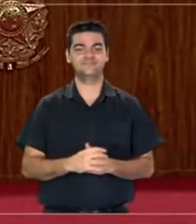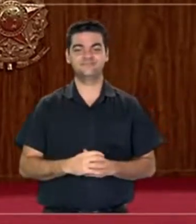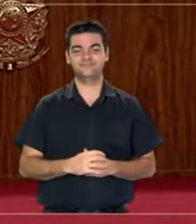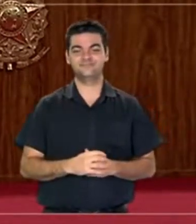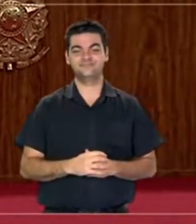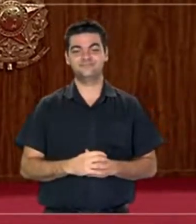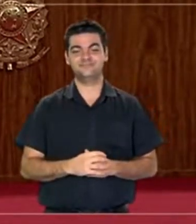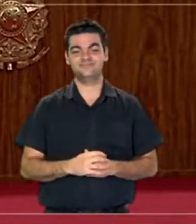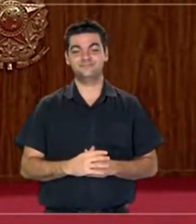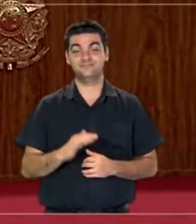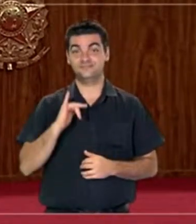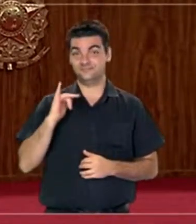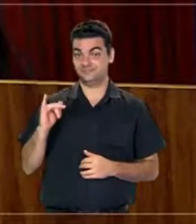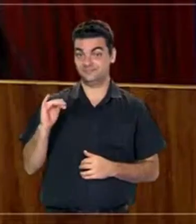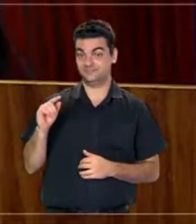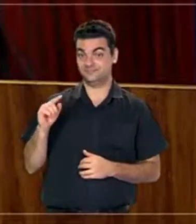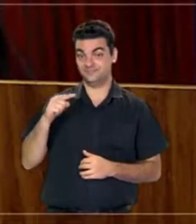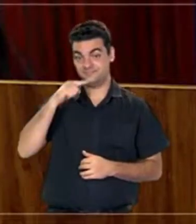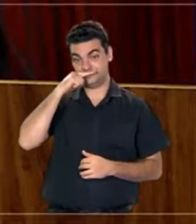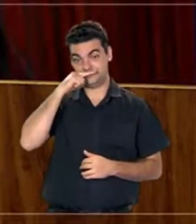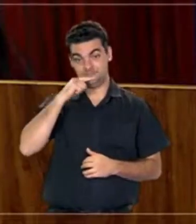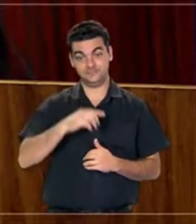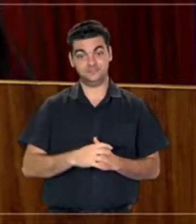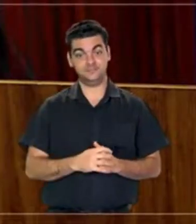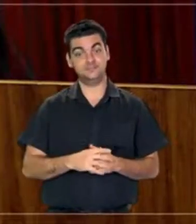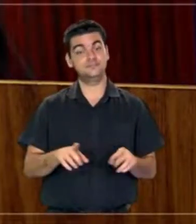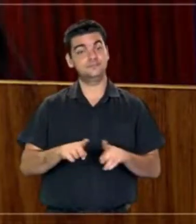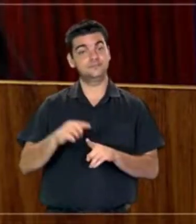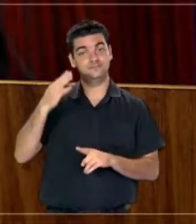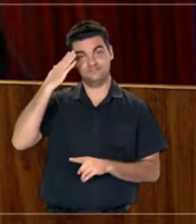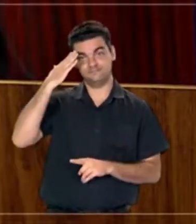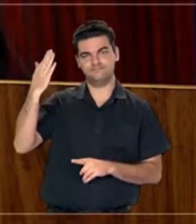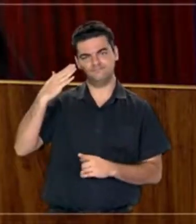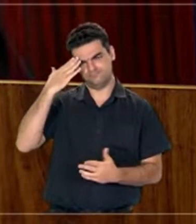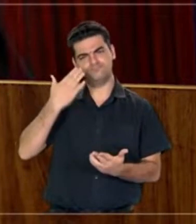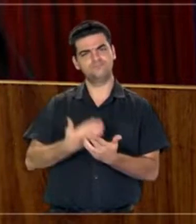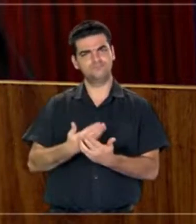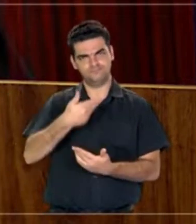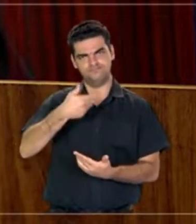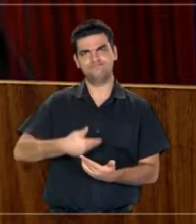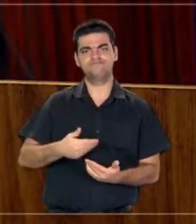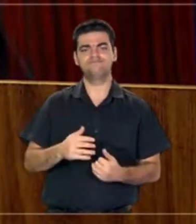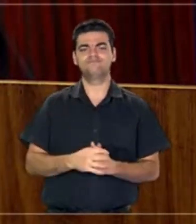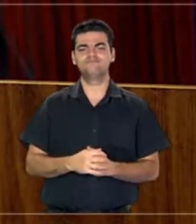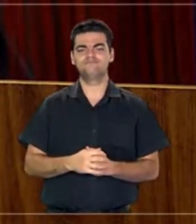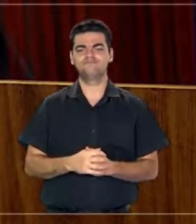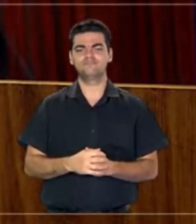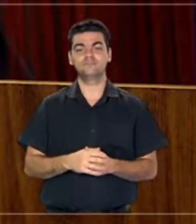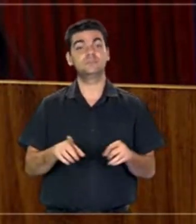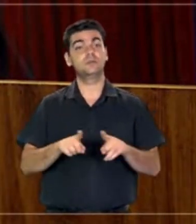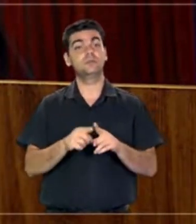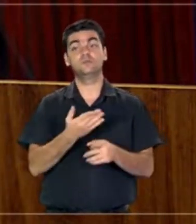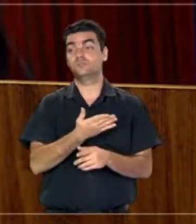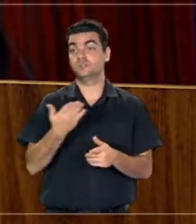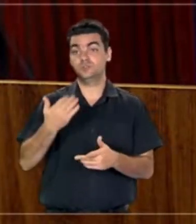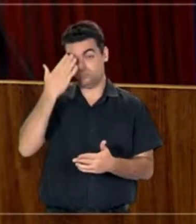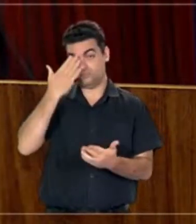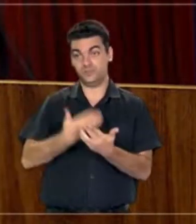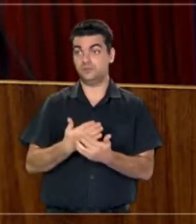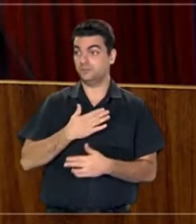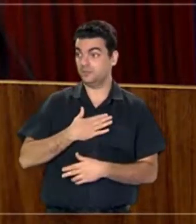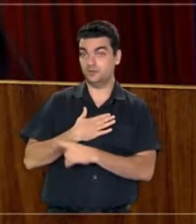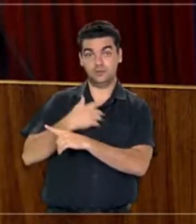Eu inicio, presidente, ministro Luiz Edson Fachin, agradecendo a confiança de Vossa Excelência, a confiança dos meus pares, ministro